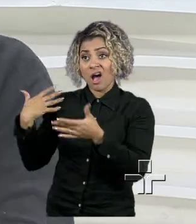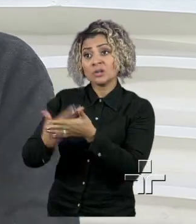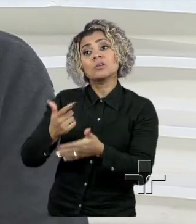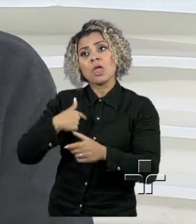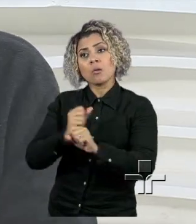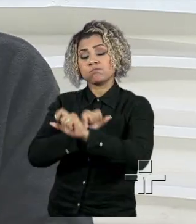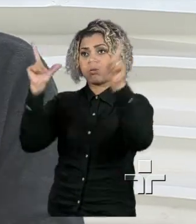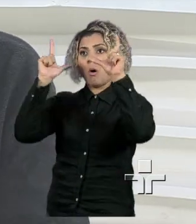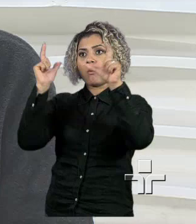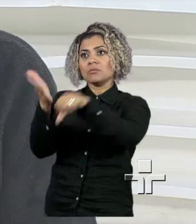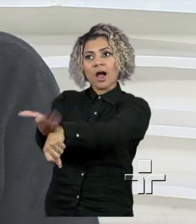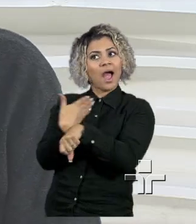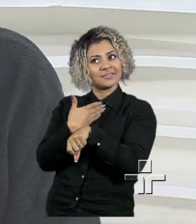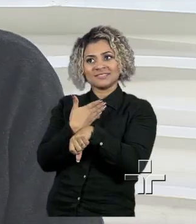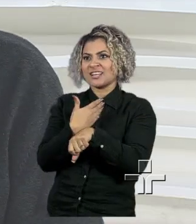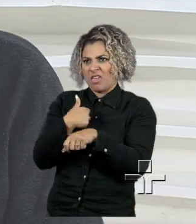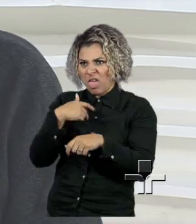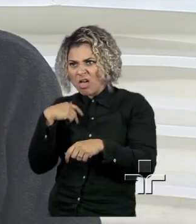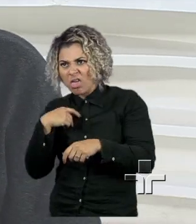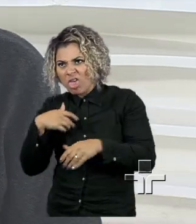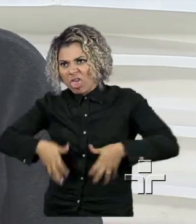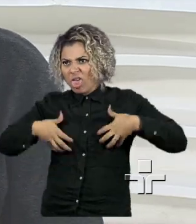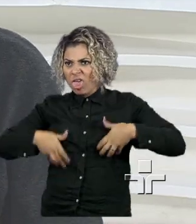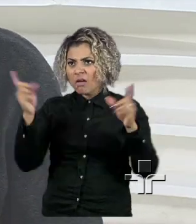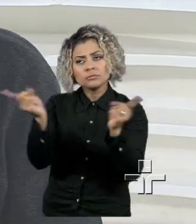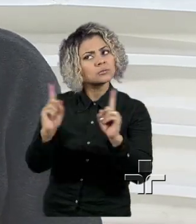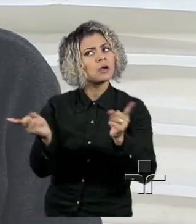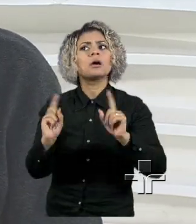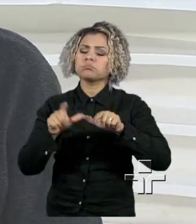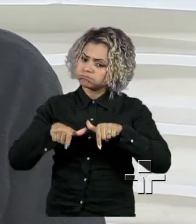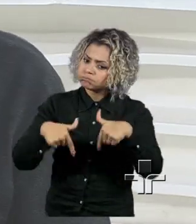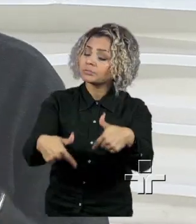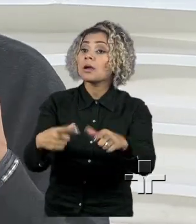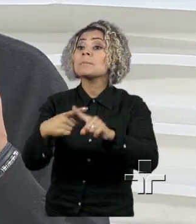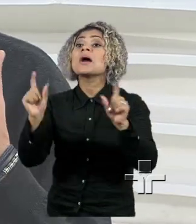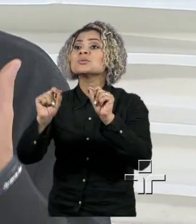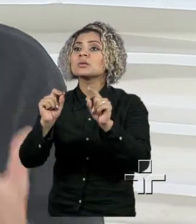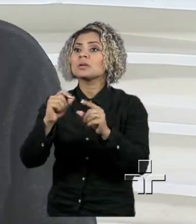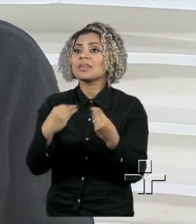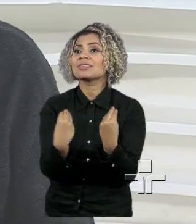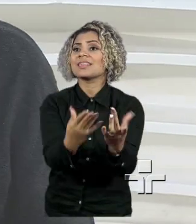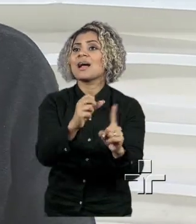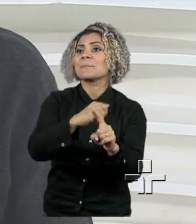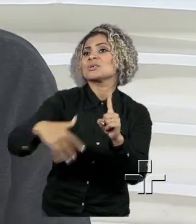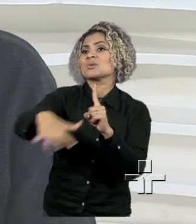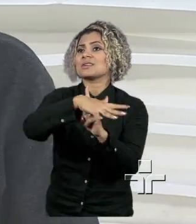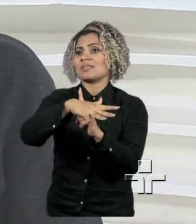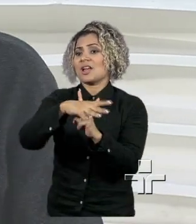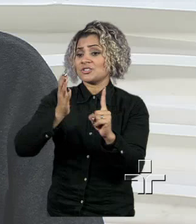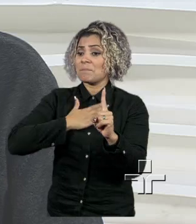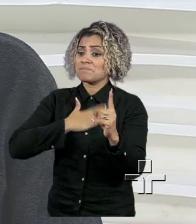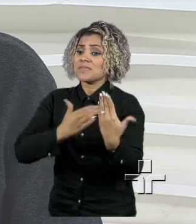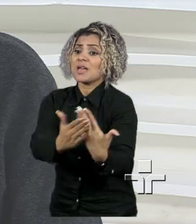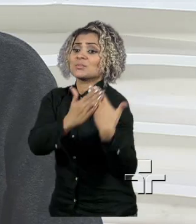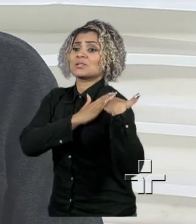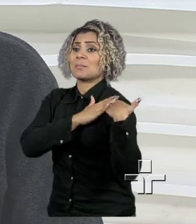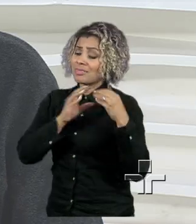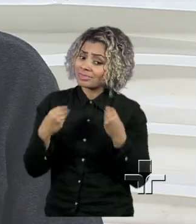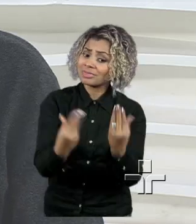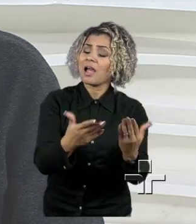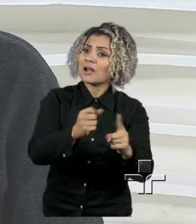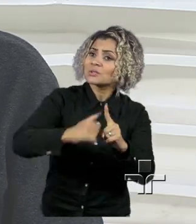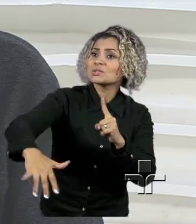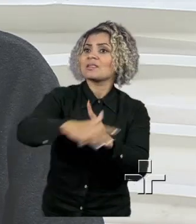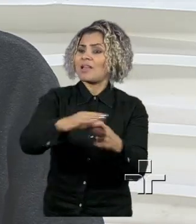contado com uma equipe maravilhosa, mas eu acho que essa coisa de devolver para a sociedade é obrigação, é uma questão de consciência, uma questão